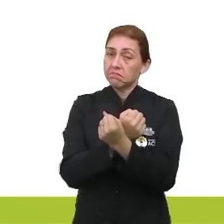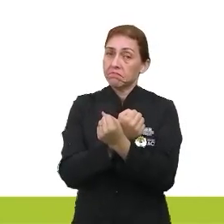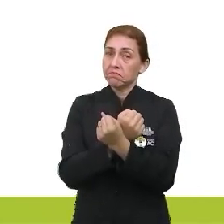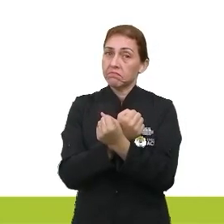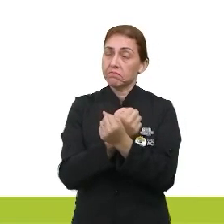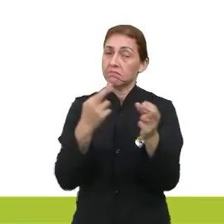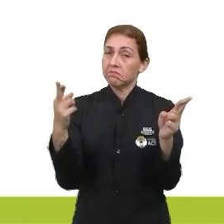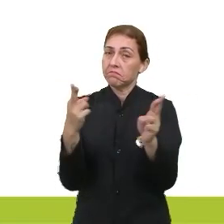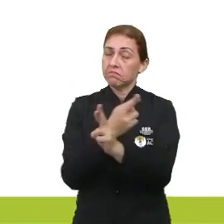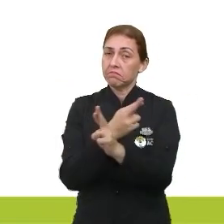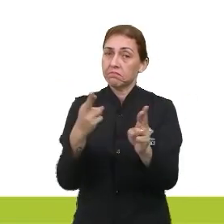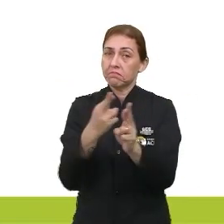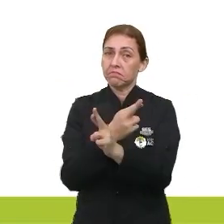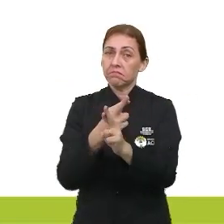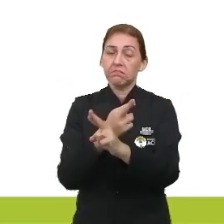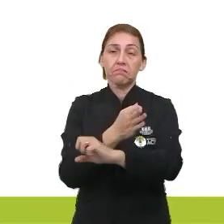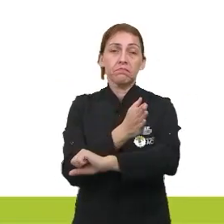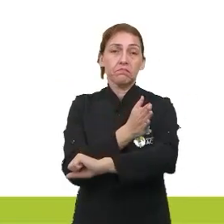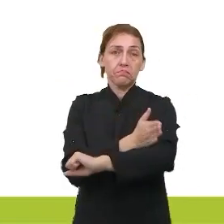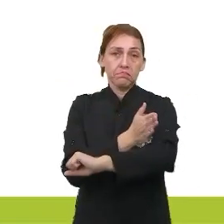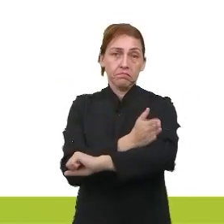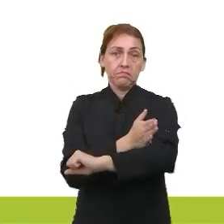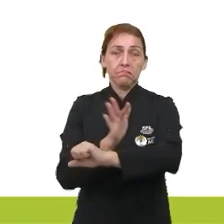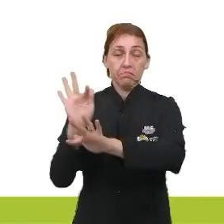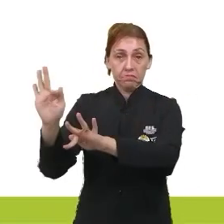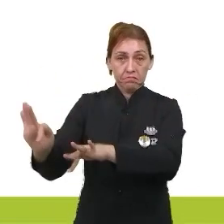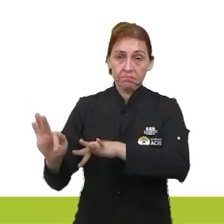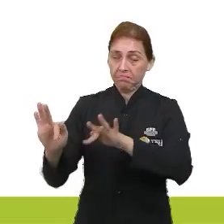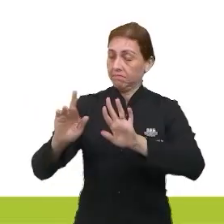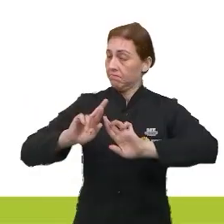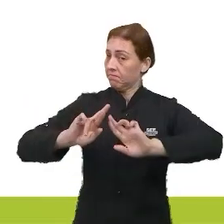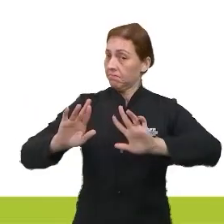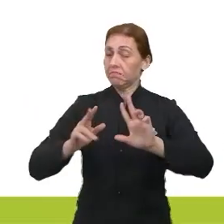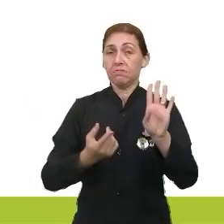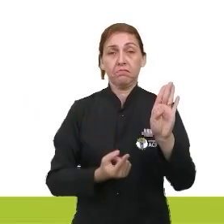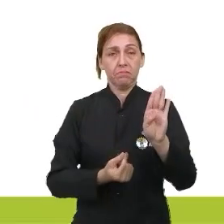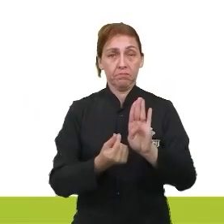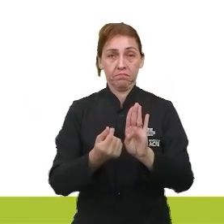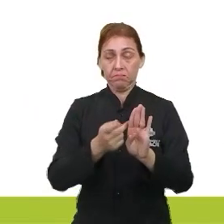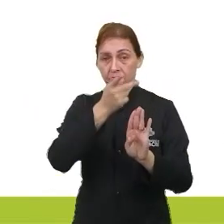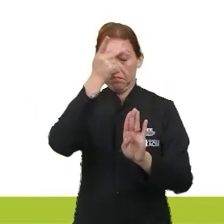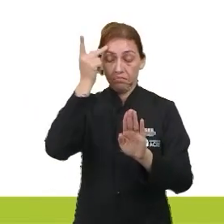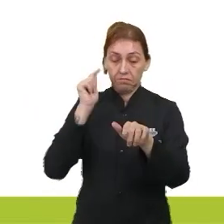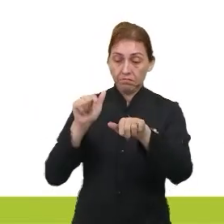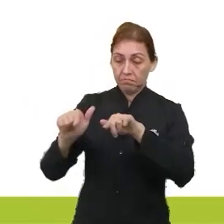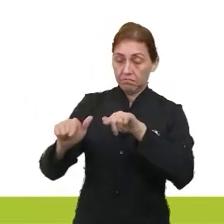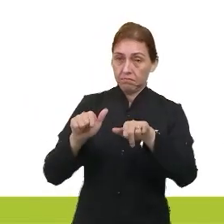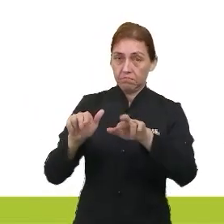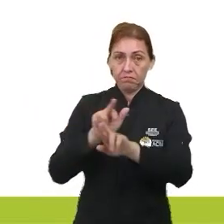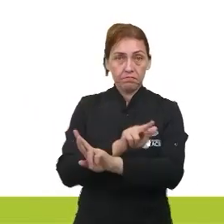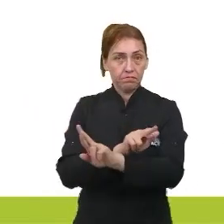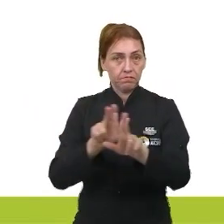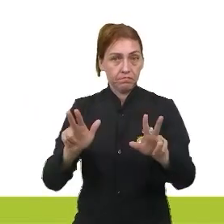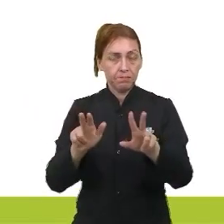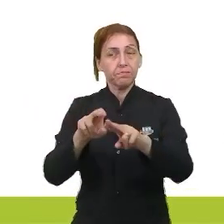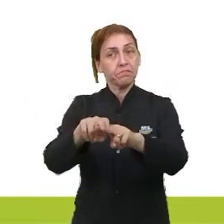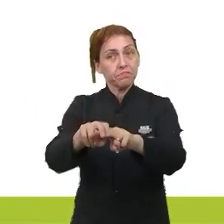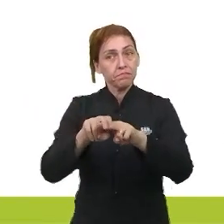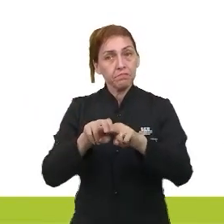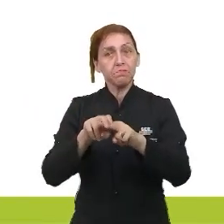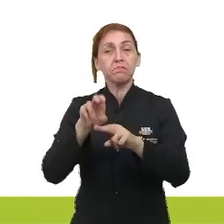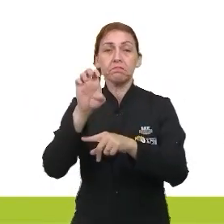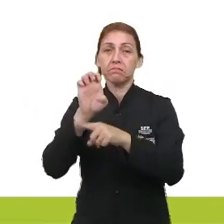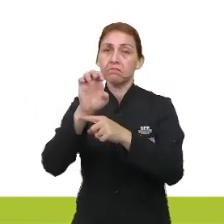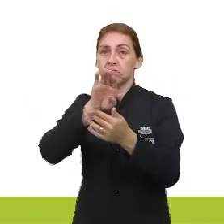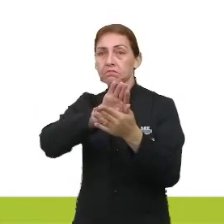aquela relação da Idade Média, do feudo. É uma relação de burguês e operário agora, de proletariado. Por isso você tira a